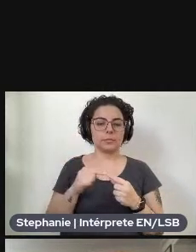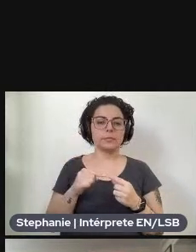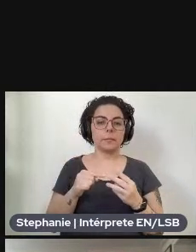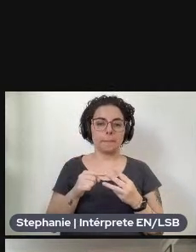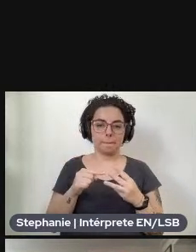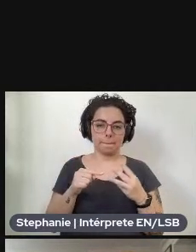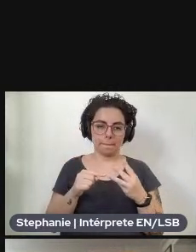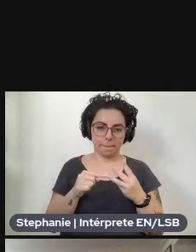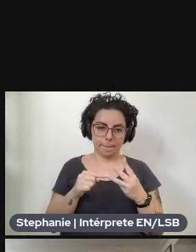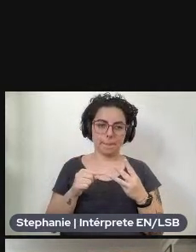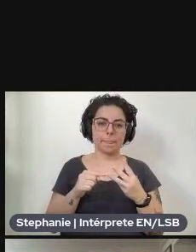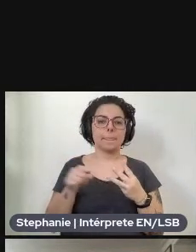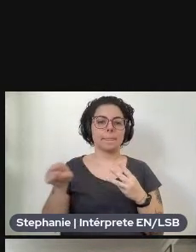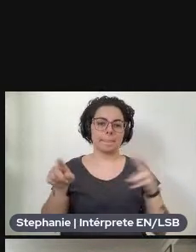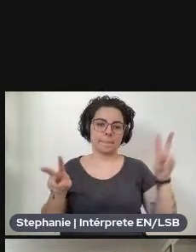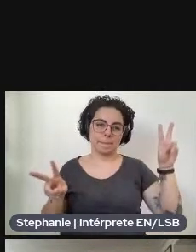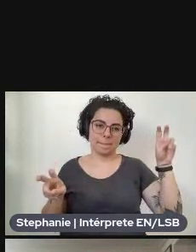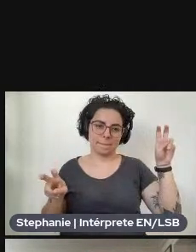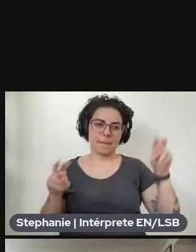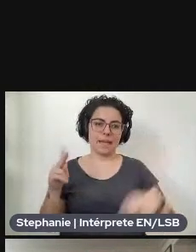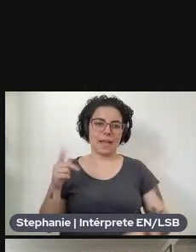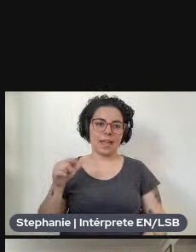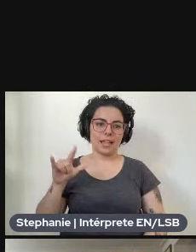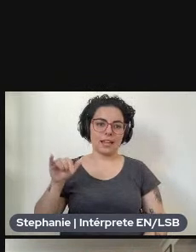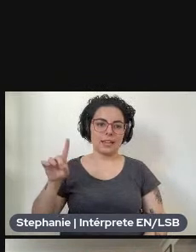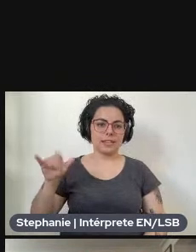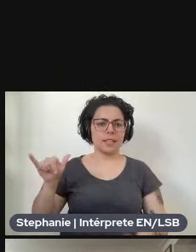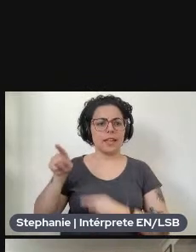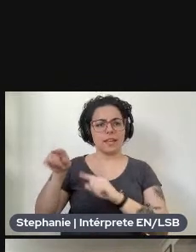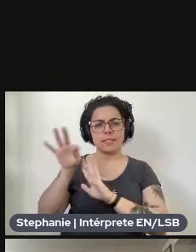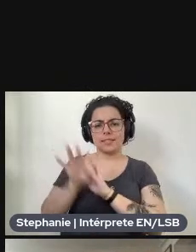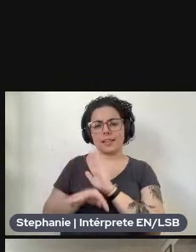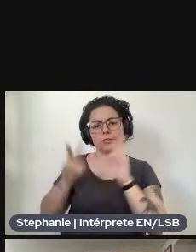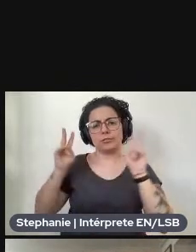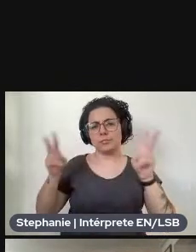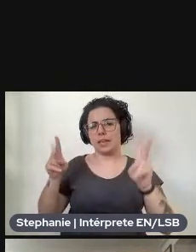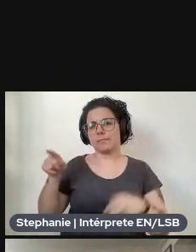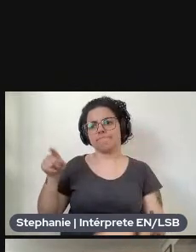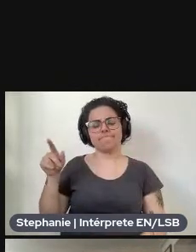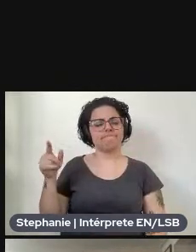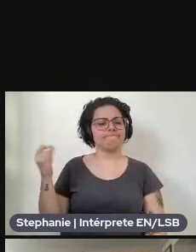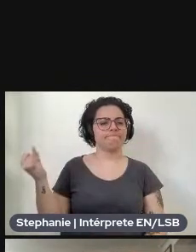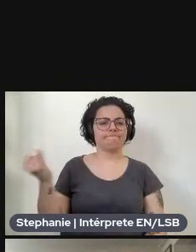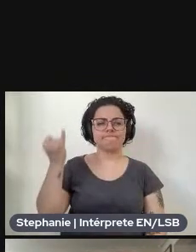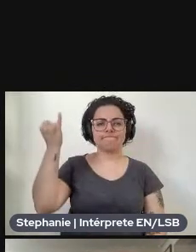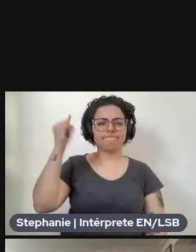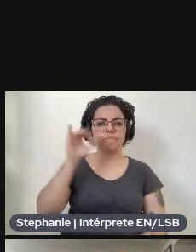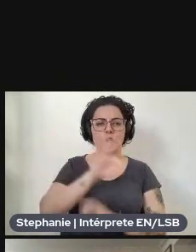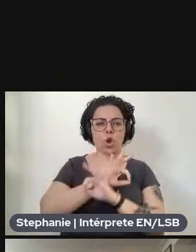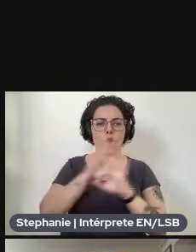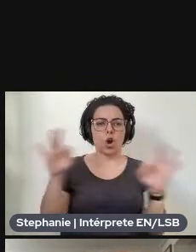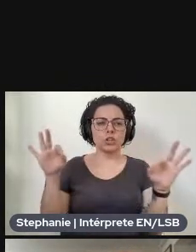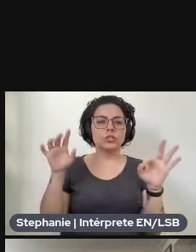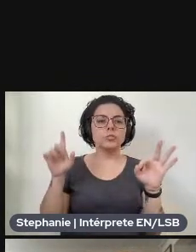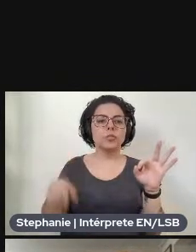Terceira citação do Halliday, do mesmo texto, que é um texto absolutamente fundamental, que é a introdução à segunda